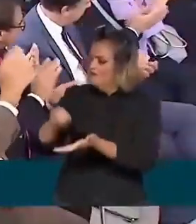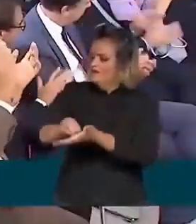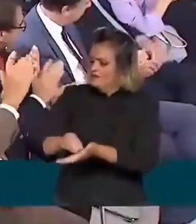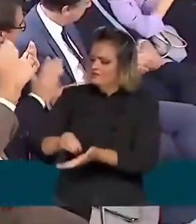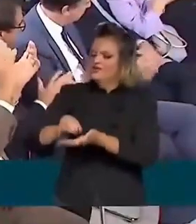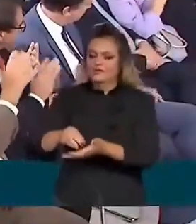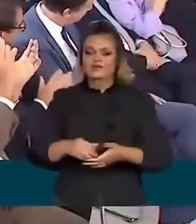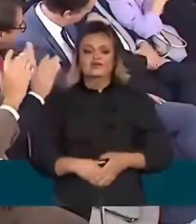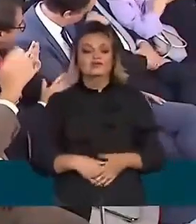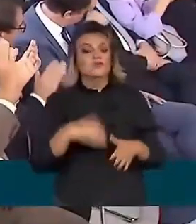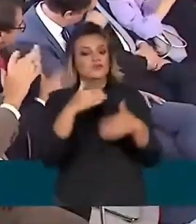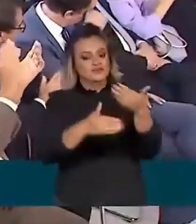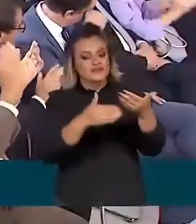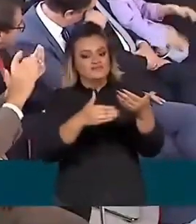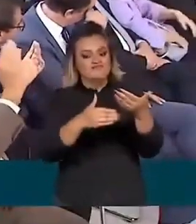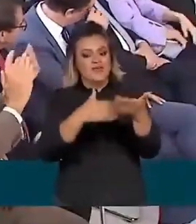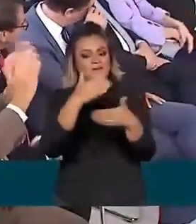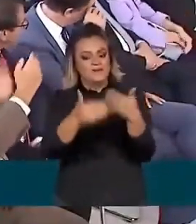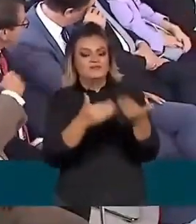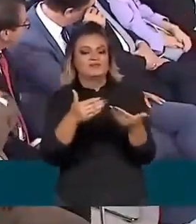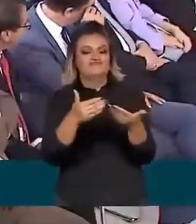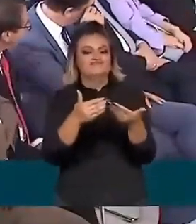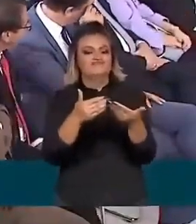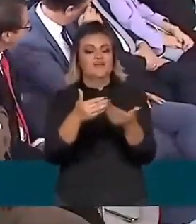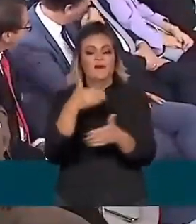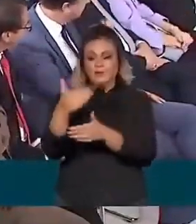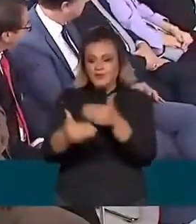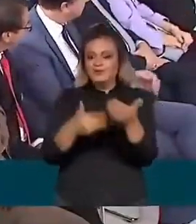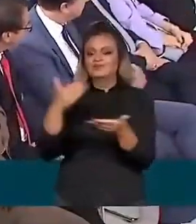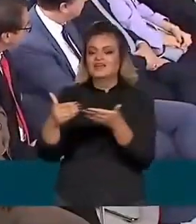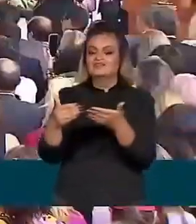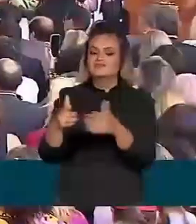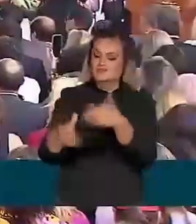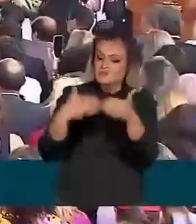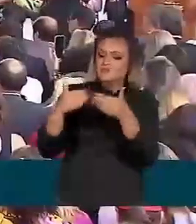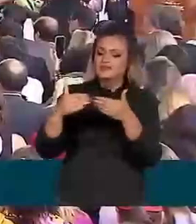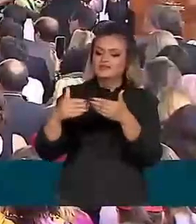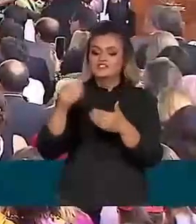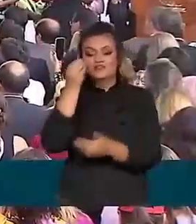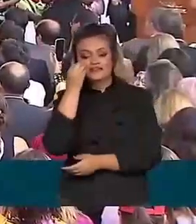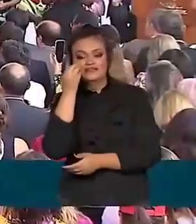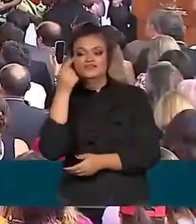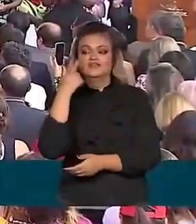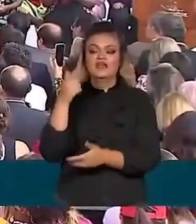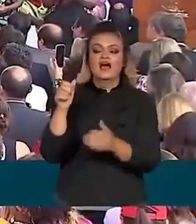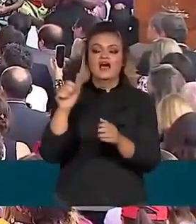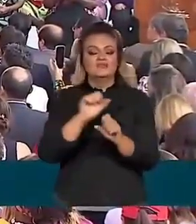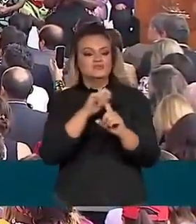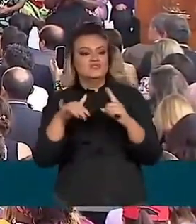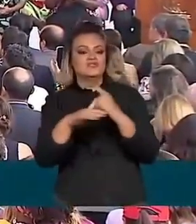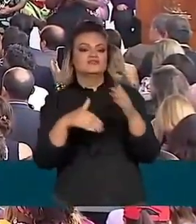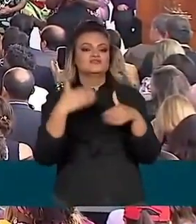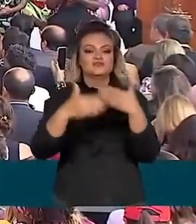Isso é um processo. É um processo que a gente vai avançando na medida em que a sociedade vai avançando e